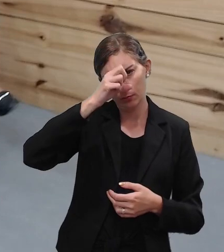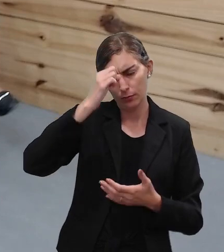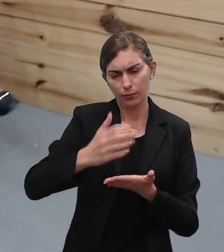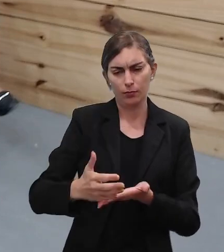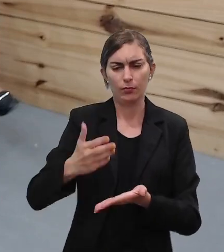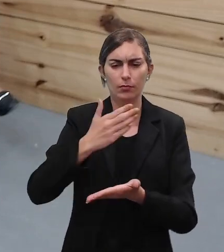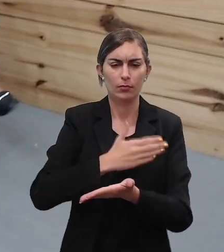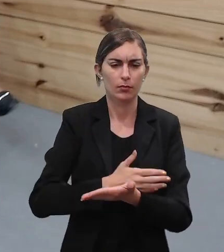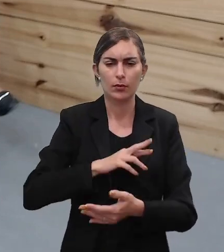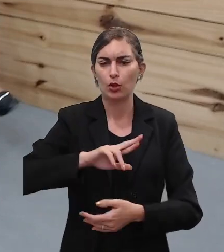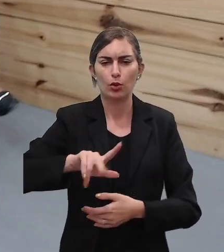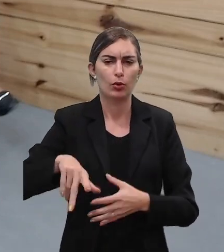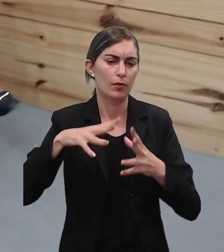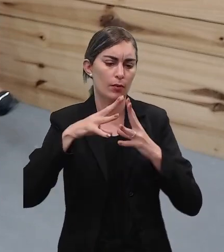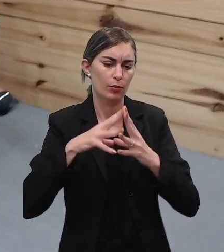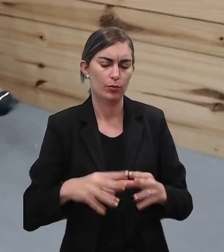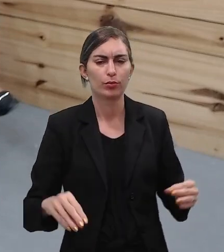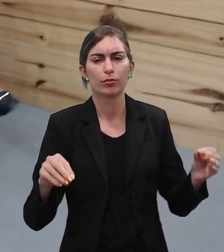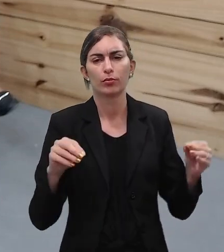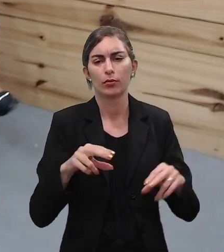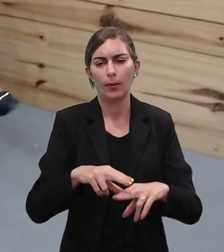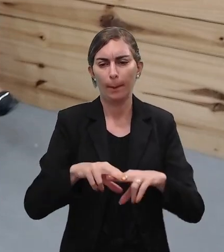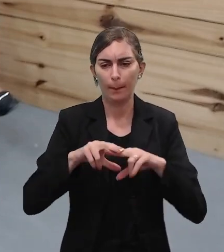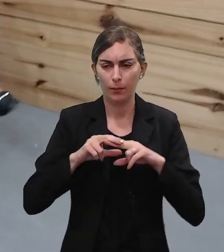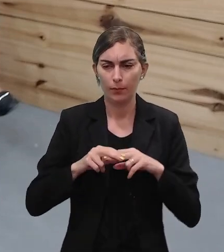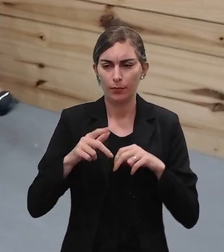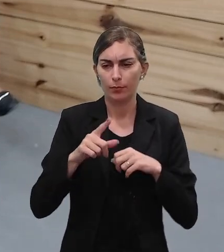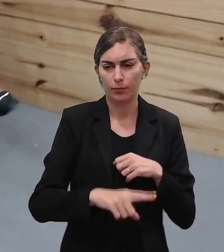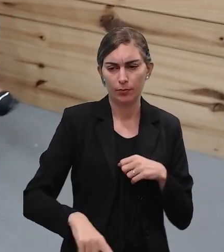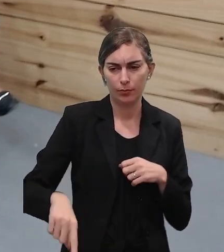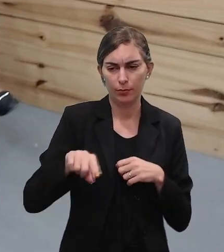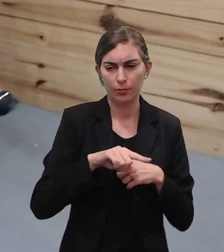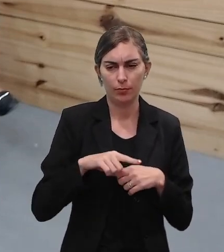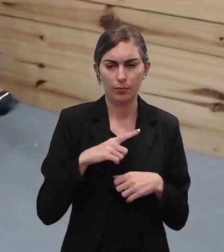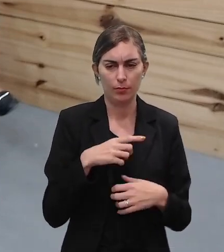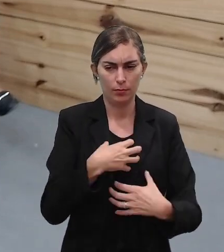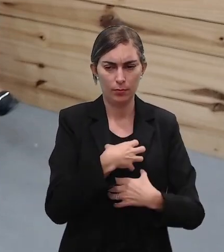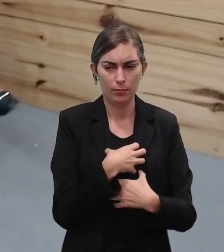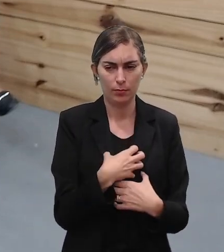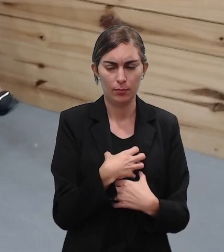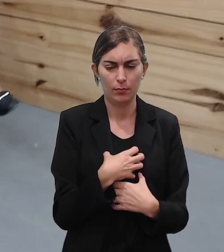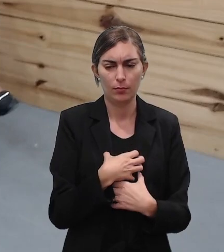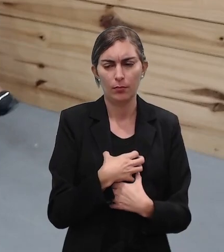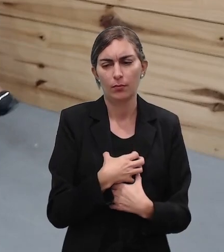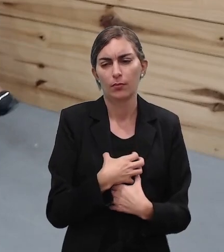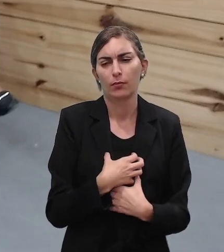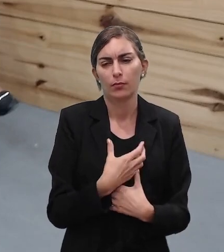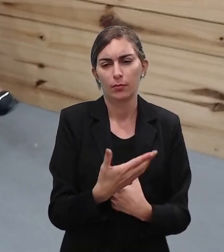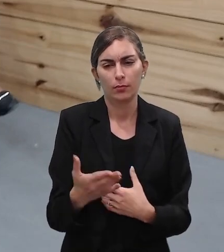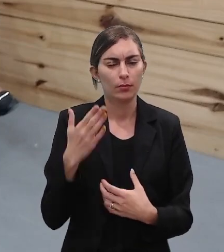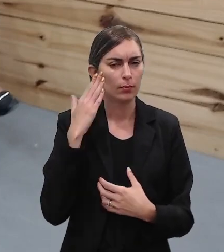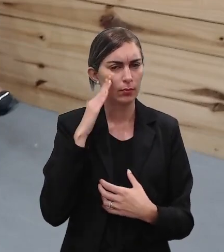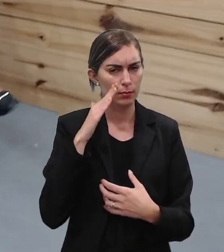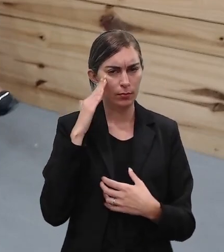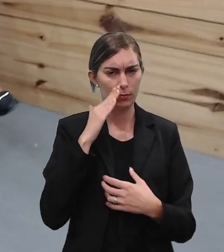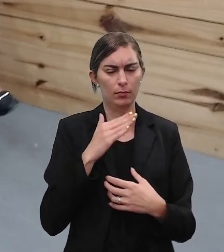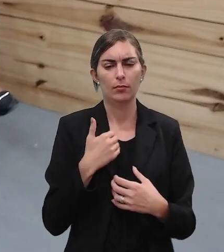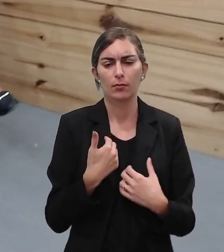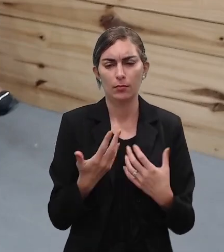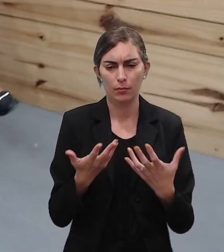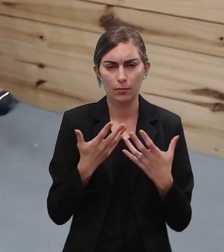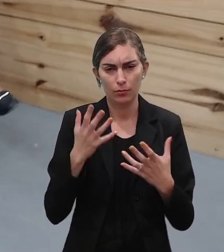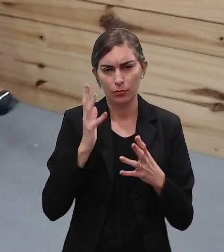anteriormente, ele não vai desaparecer. Por isso, nós temos que ter a sensibilidade, professora, de entender que aquilo que eu